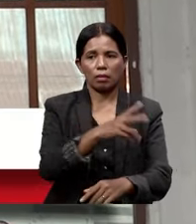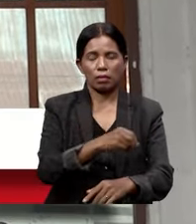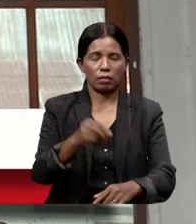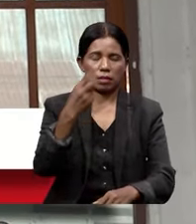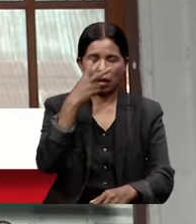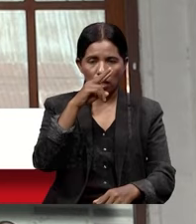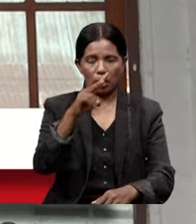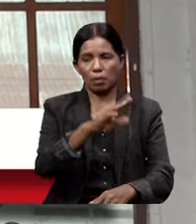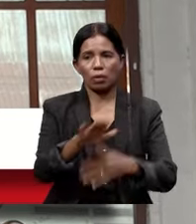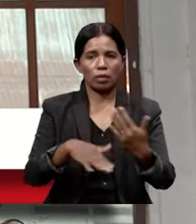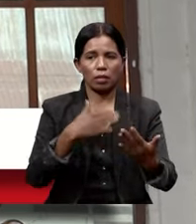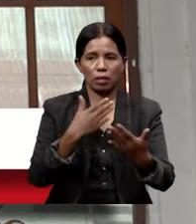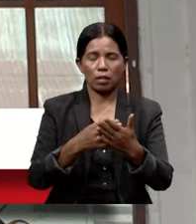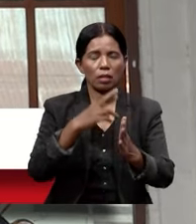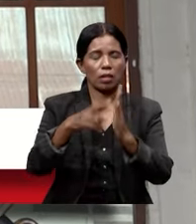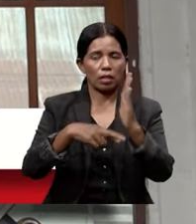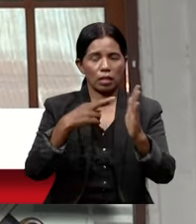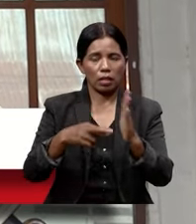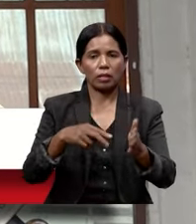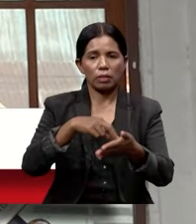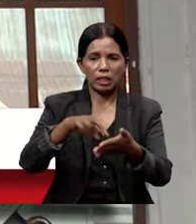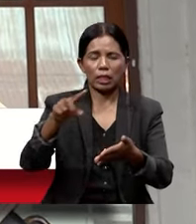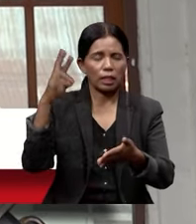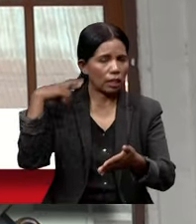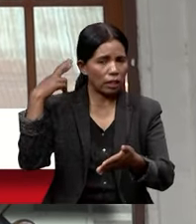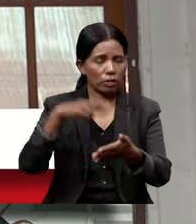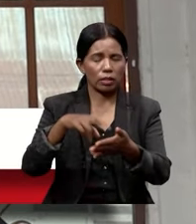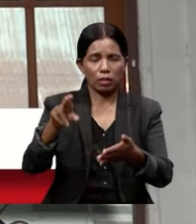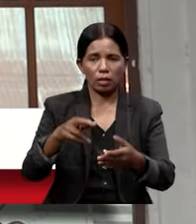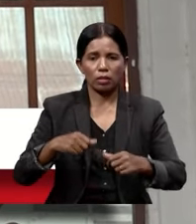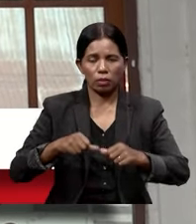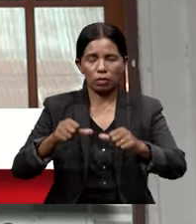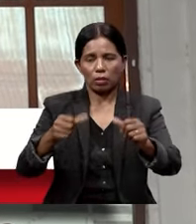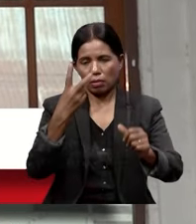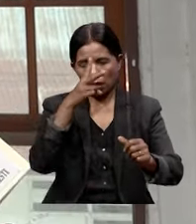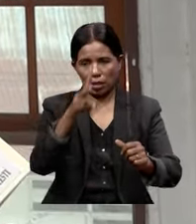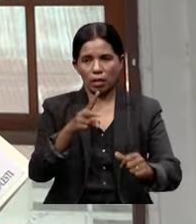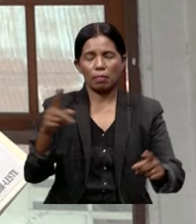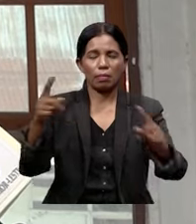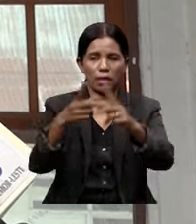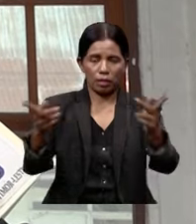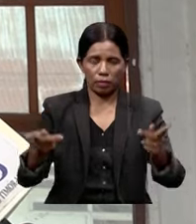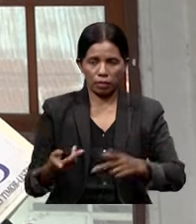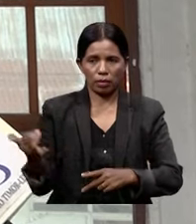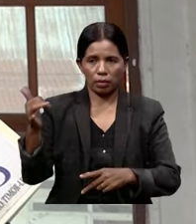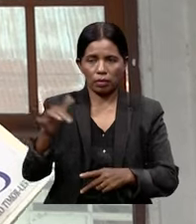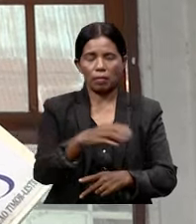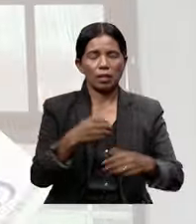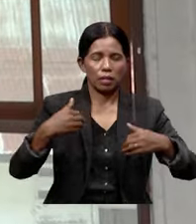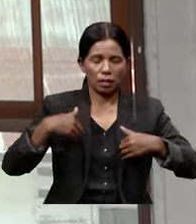rúdio. Halo radio cek wasir itu peraturan alerta sira kuntuna saung patrolia bayo fatin sira neba lebe mak